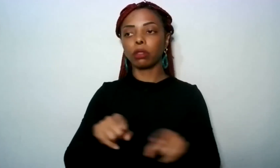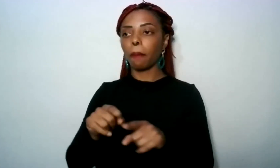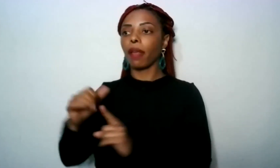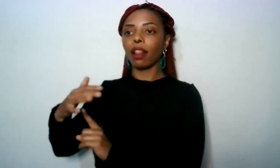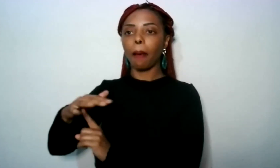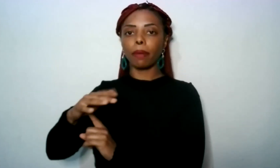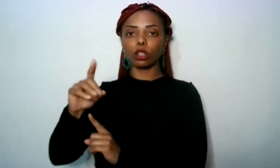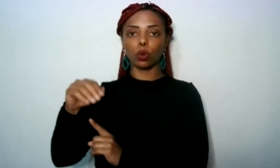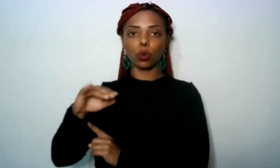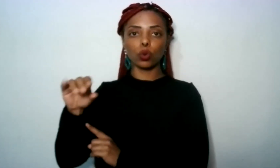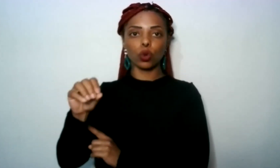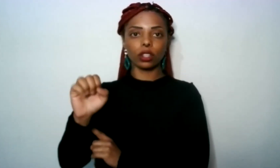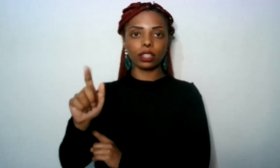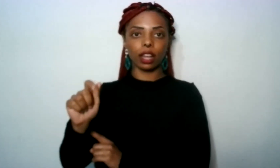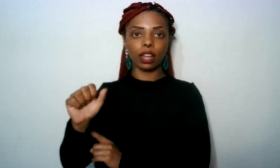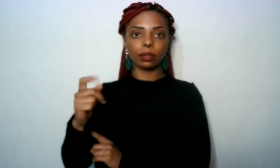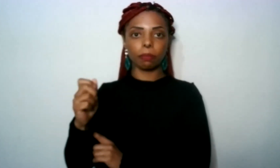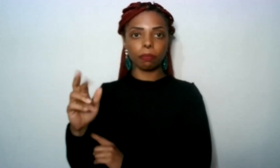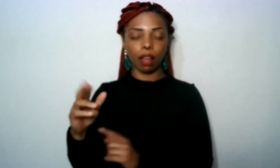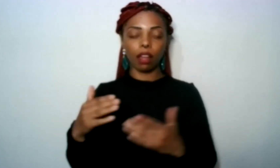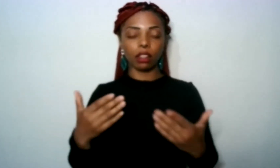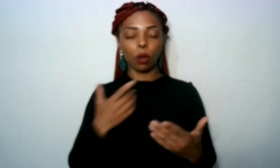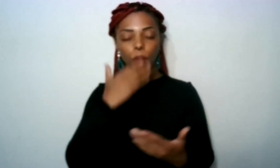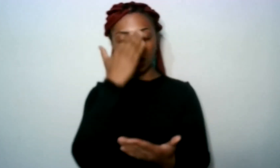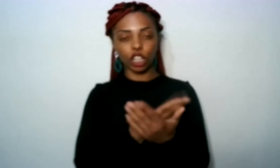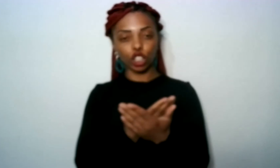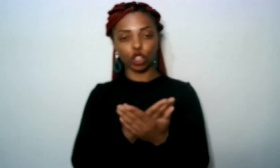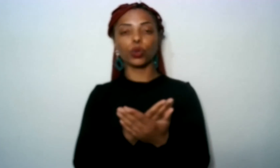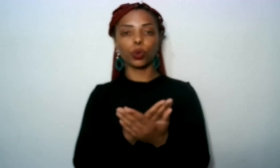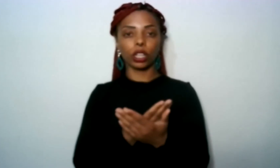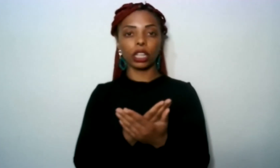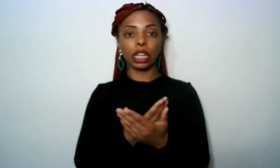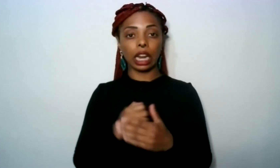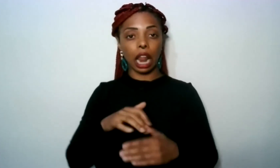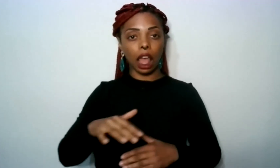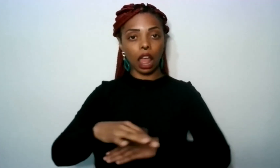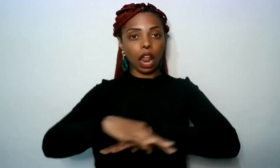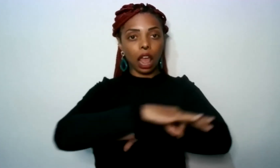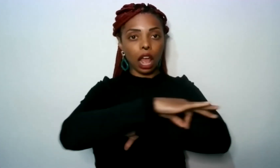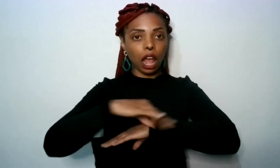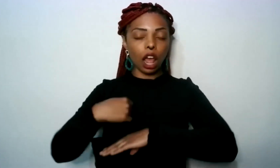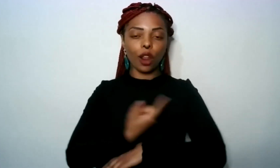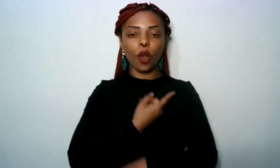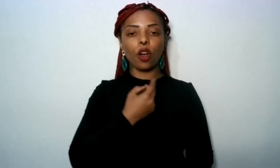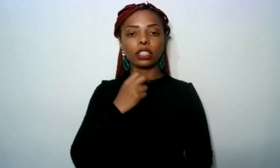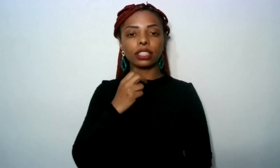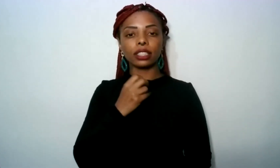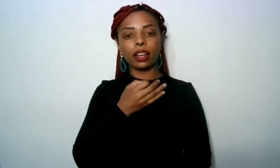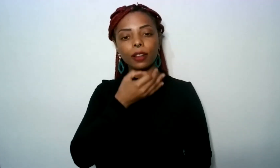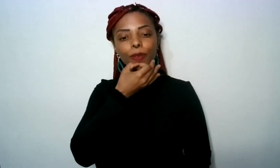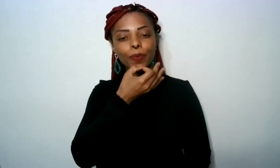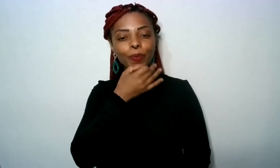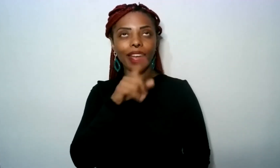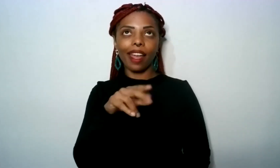que dentro da arquitetura a gente tem uma visão mais holística